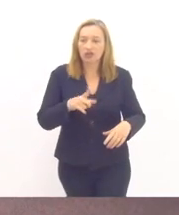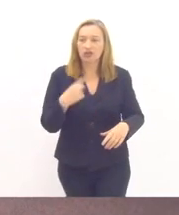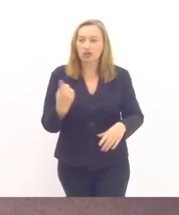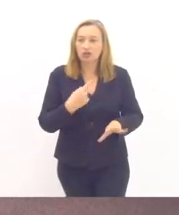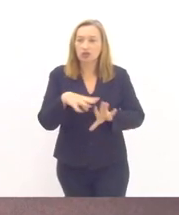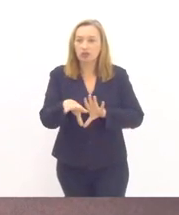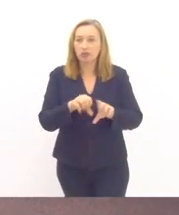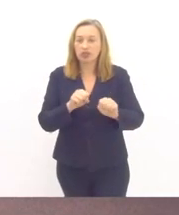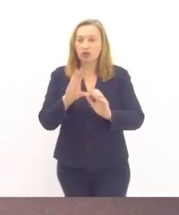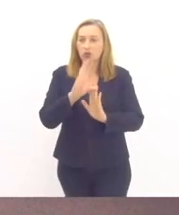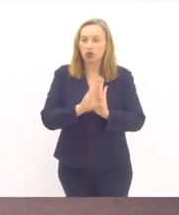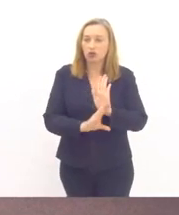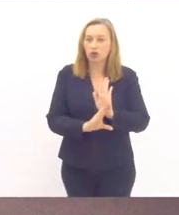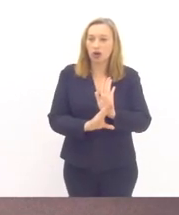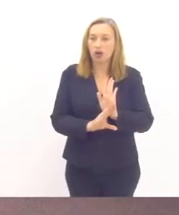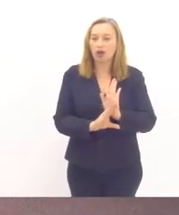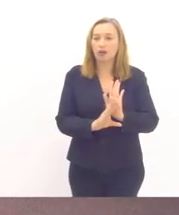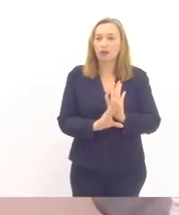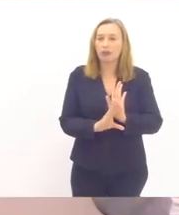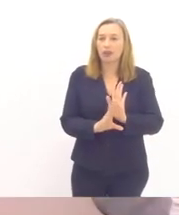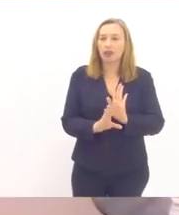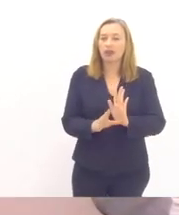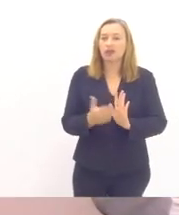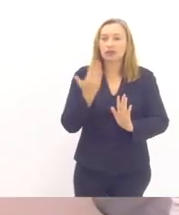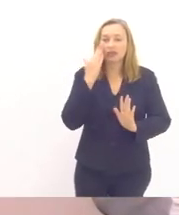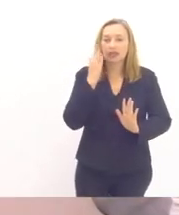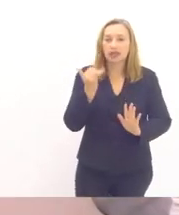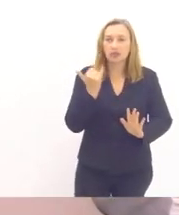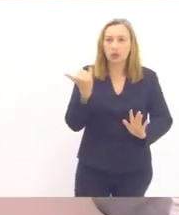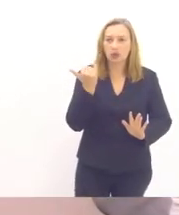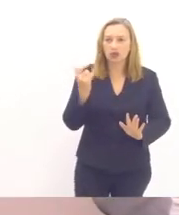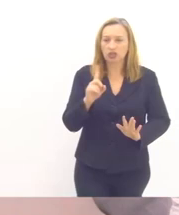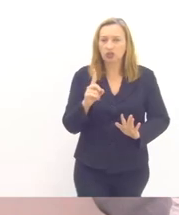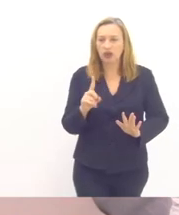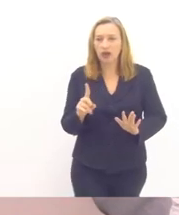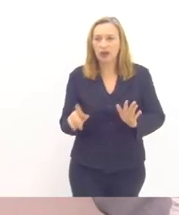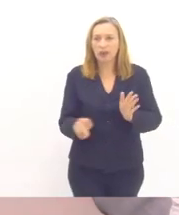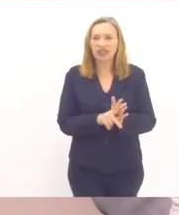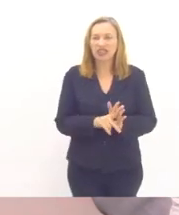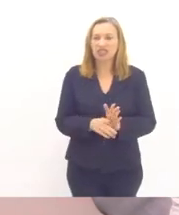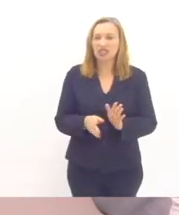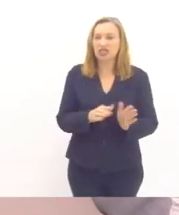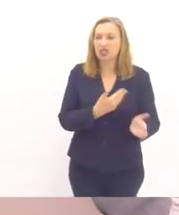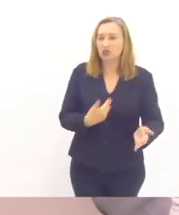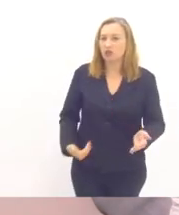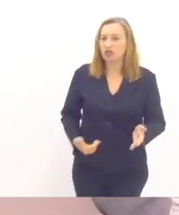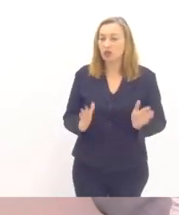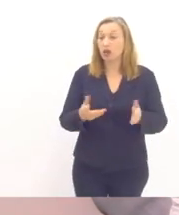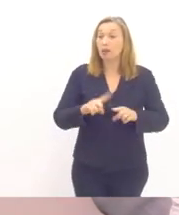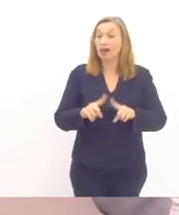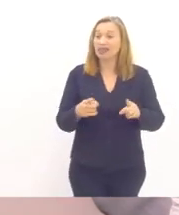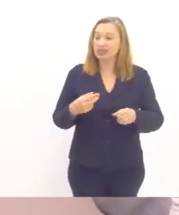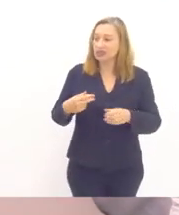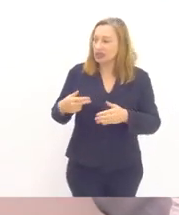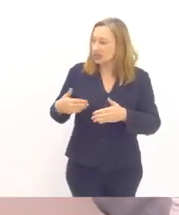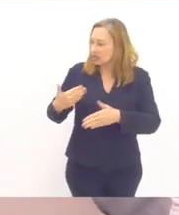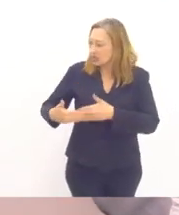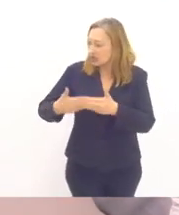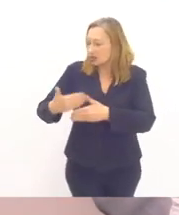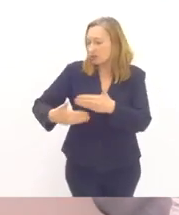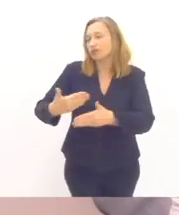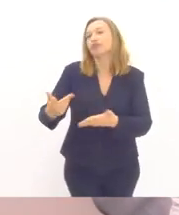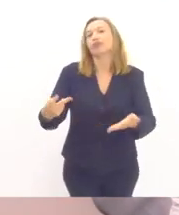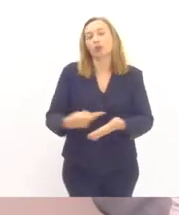formação curricular. Essa é uma informação que a gente entende que é relevante, não é algo desse governo, também é algo que vem acontecendo como um processo,